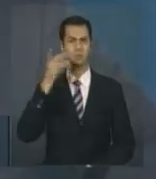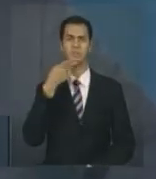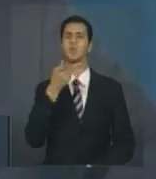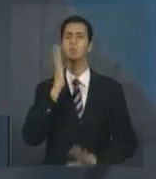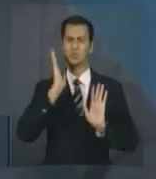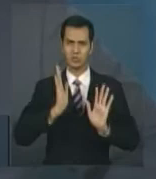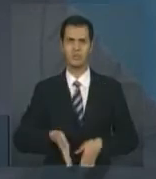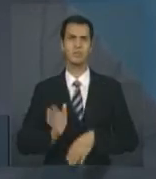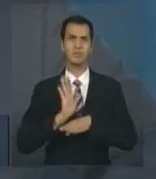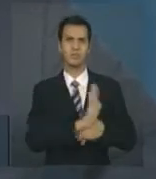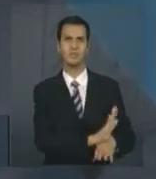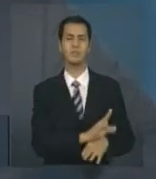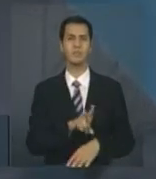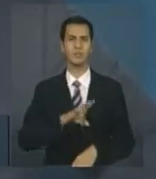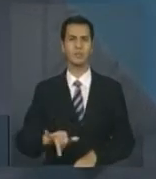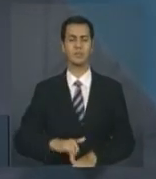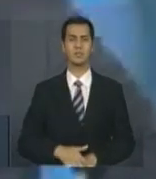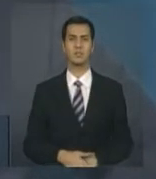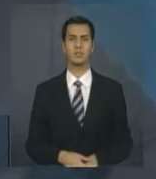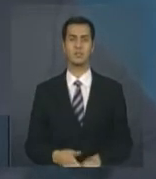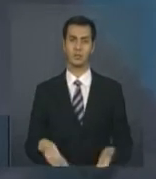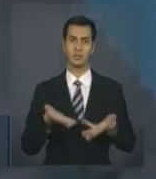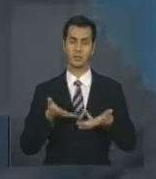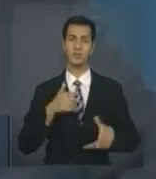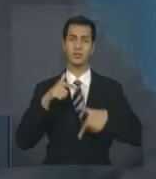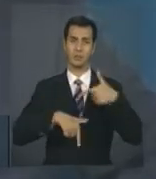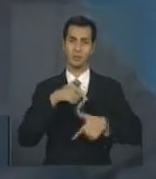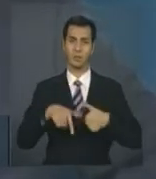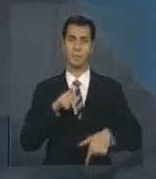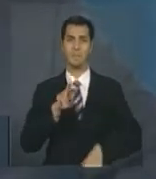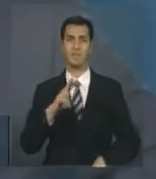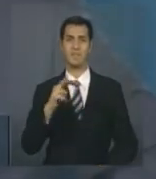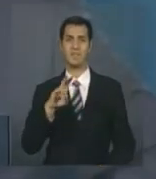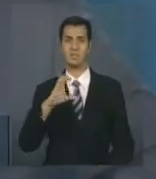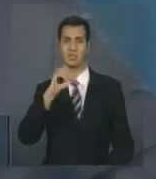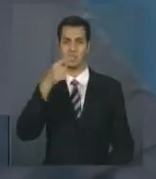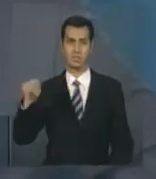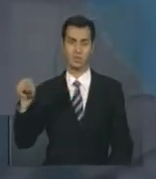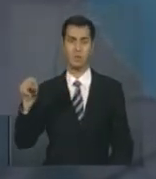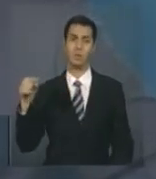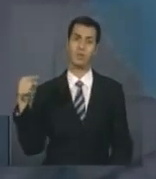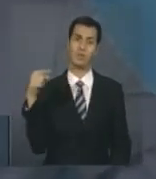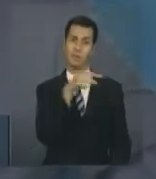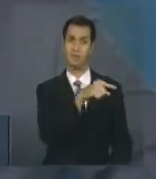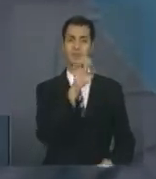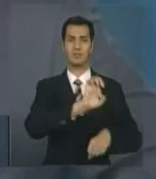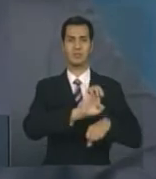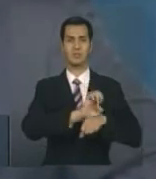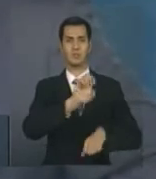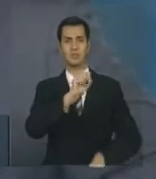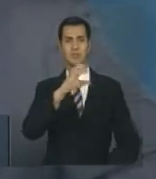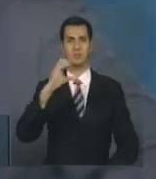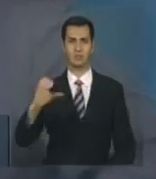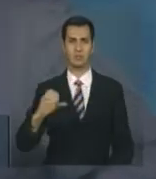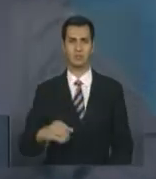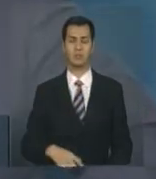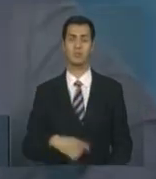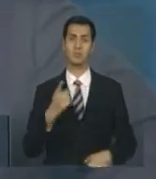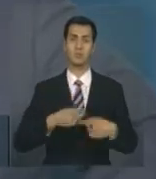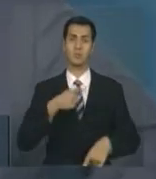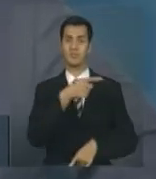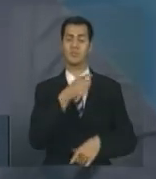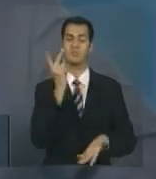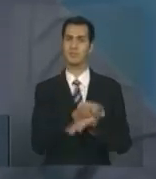apoiar, para reforçar ações de prevenção lá em Santa Catarina, que as inundações